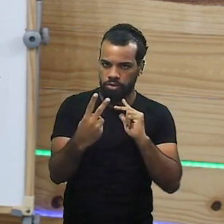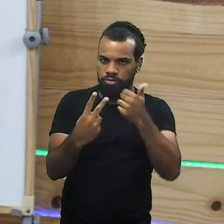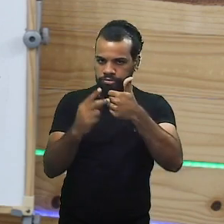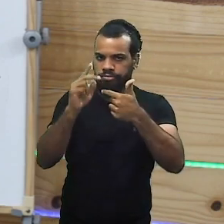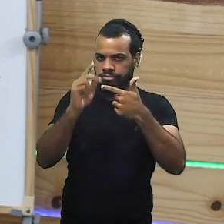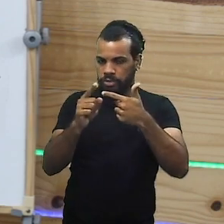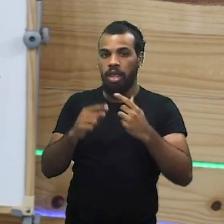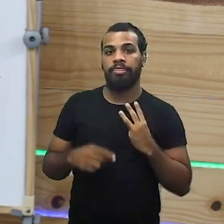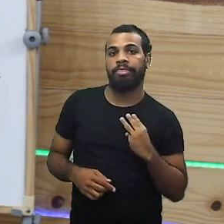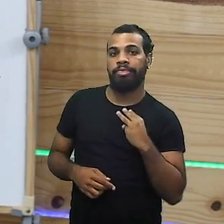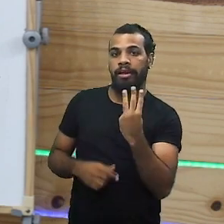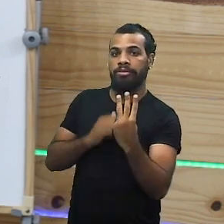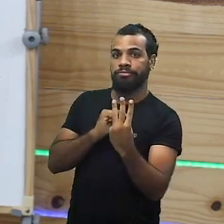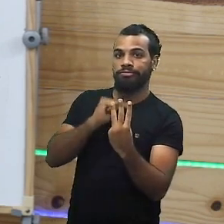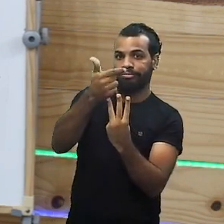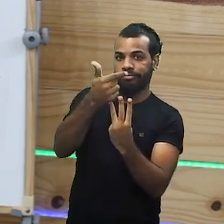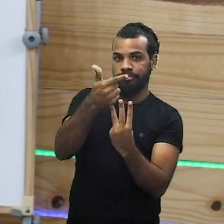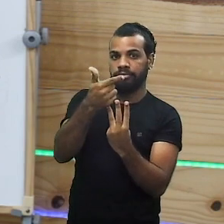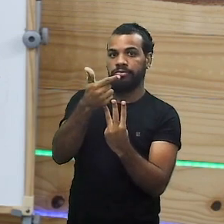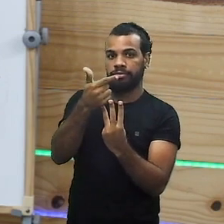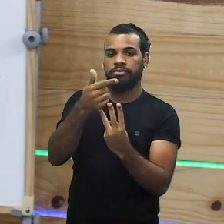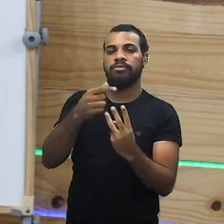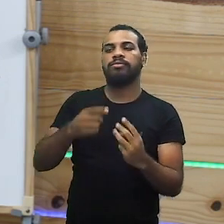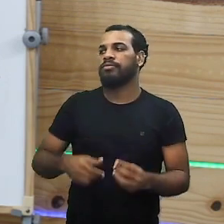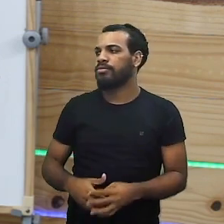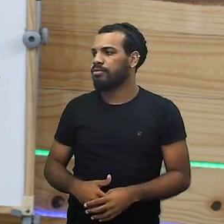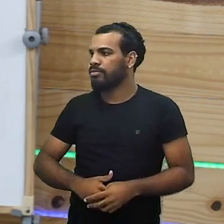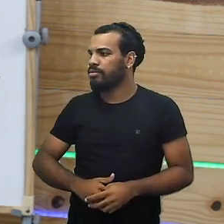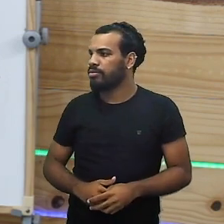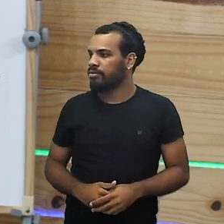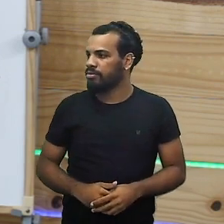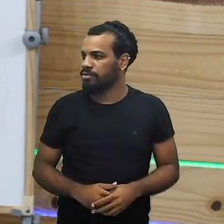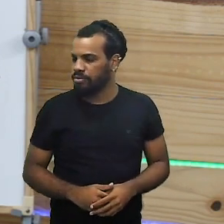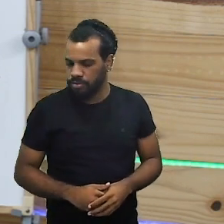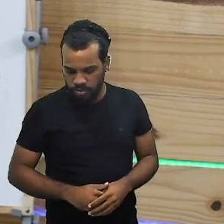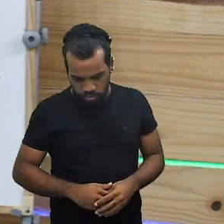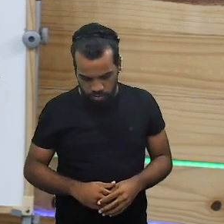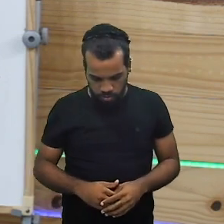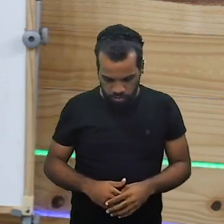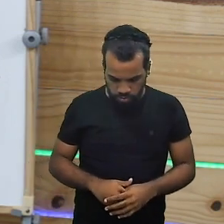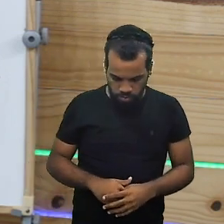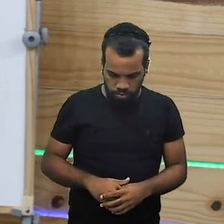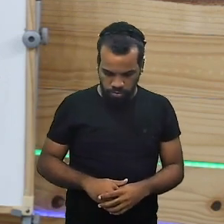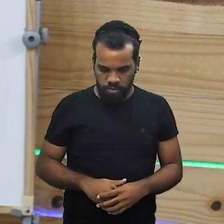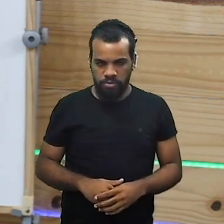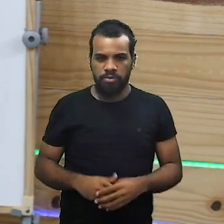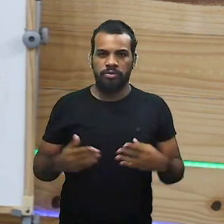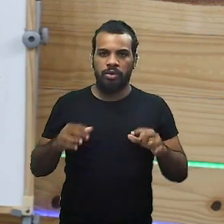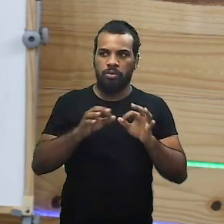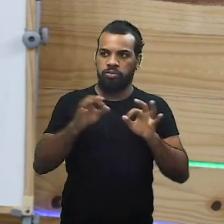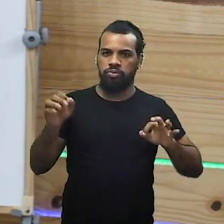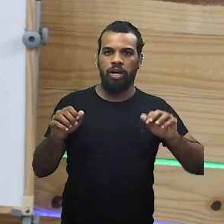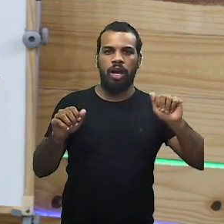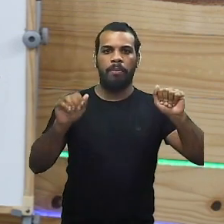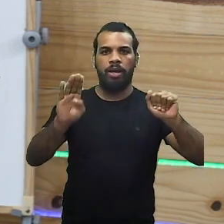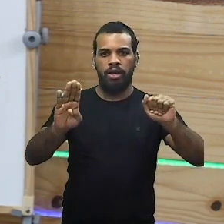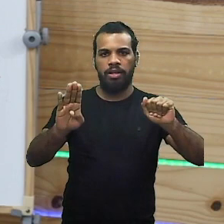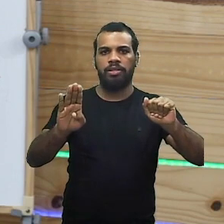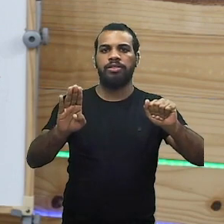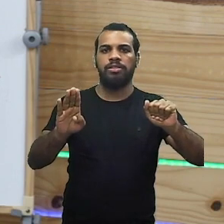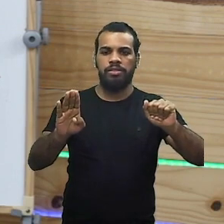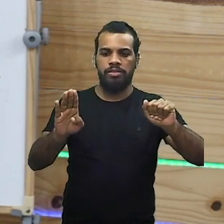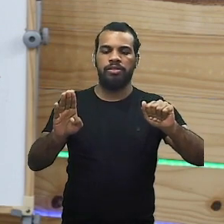ao quadrado. Cancela índice com raiz. Então, meu povo, a distância entre os pontos A e B será dada assim,